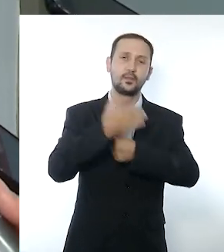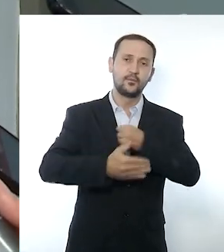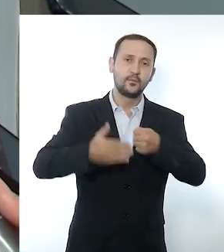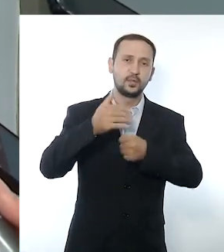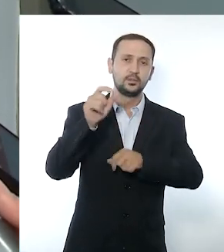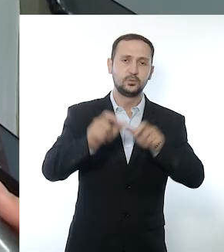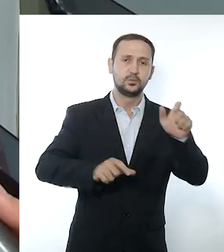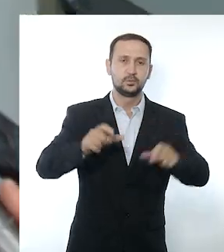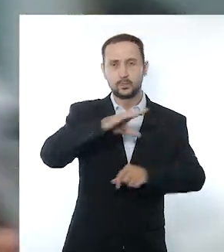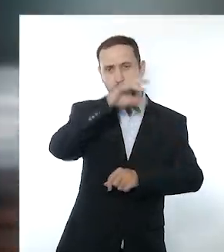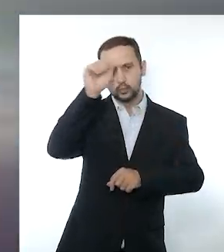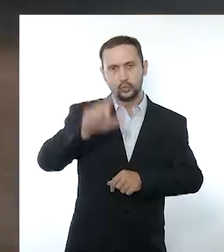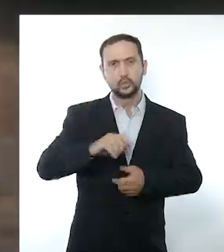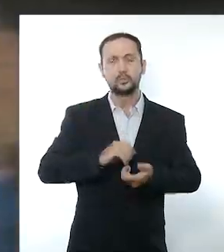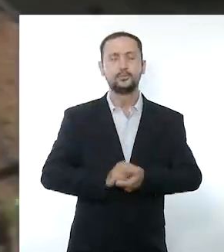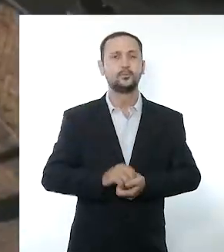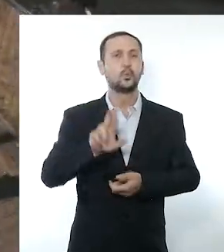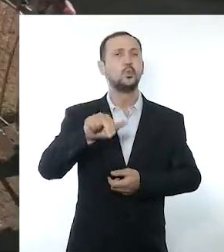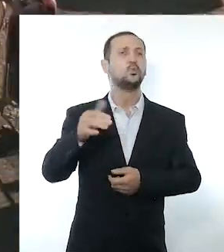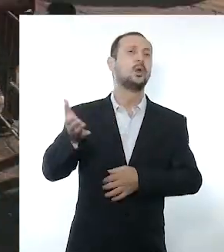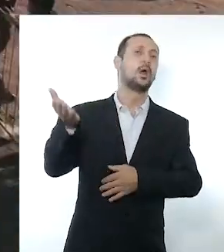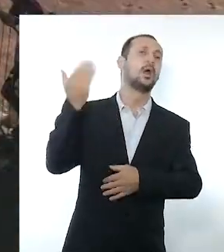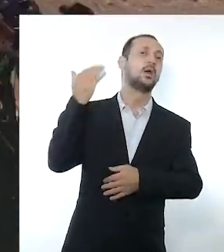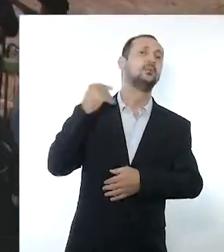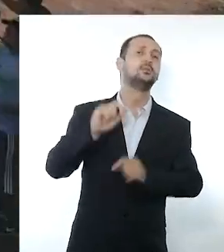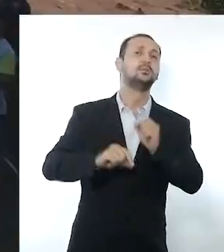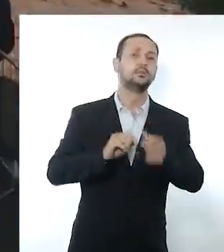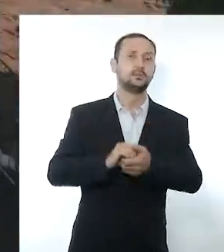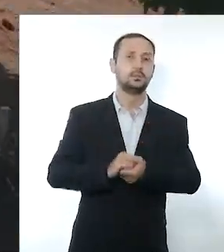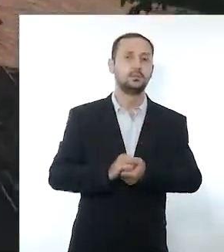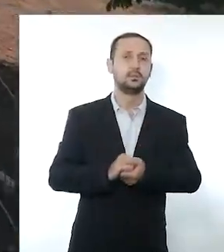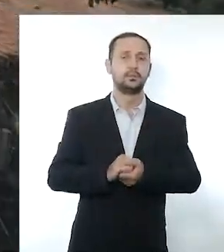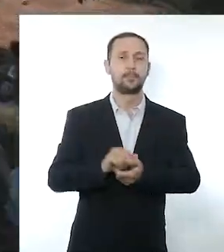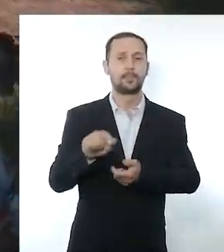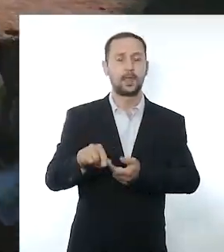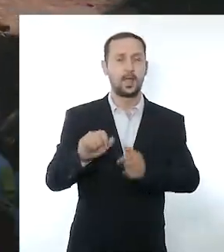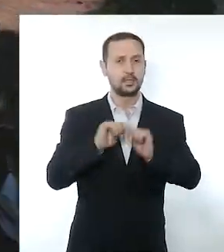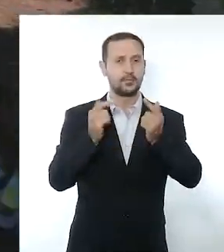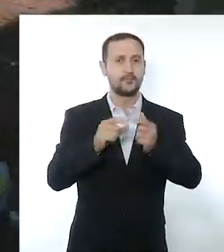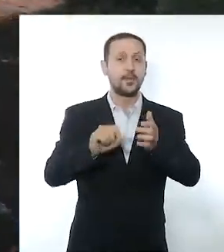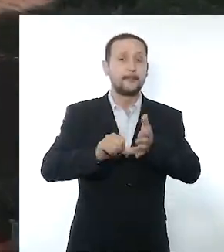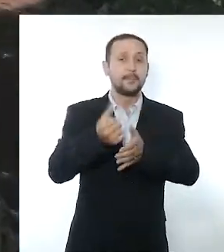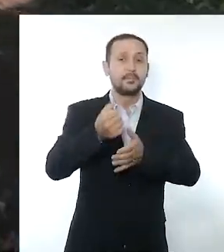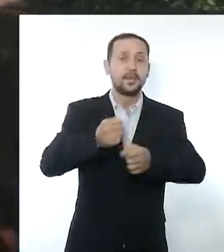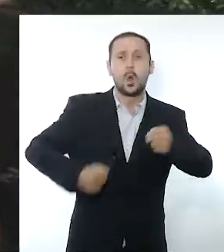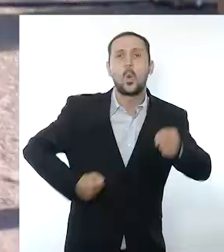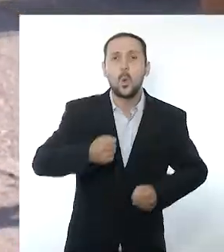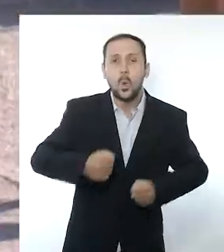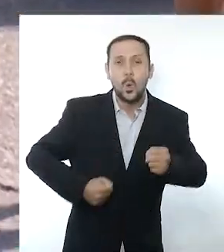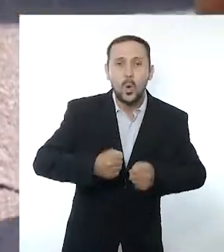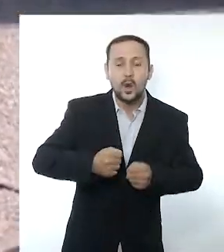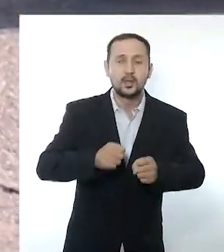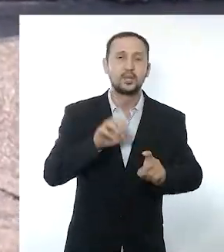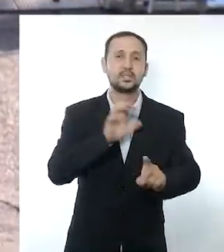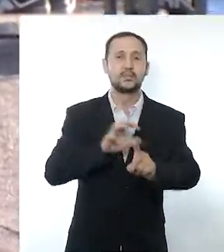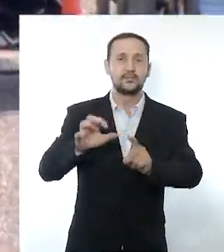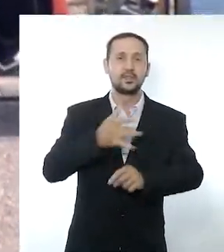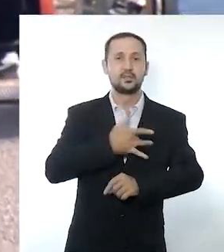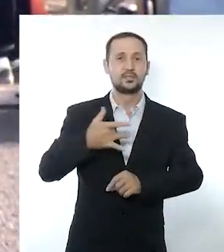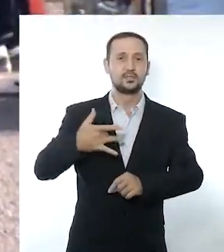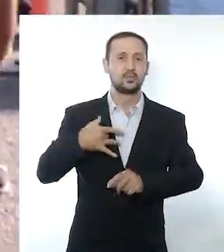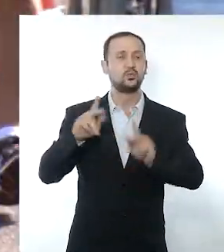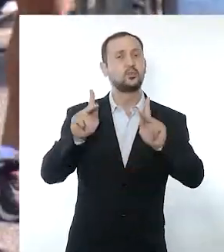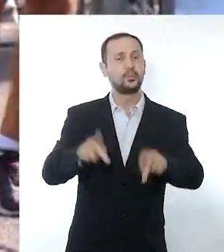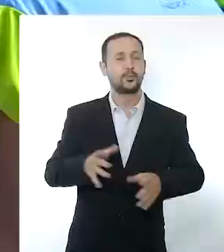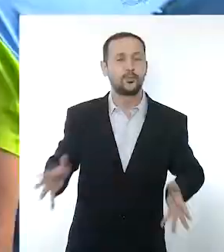defesa do consumidor do Mato Grosso do Sul. Nunca antes vista, Casa promove a primeira corrida da Assembleia, um incentivo à